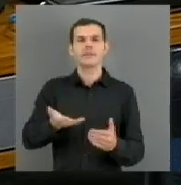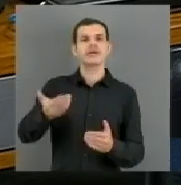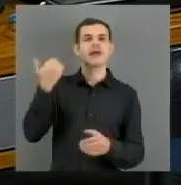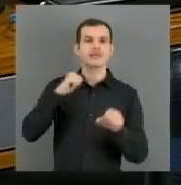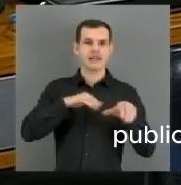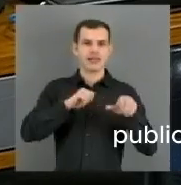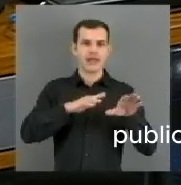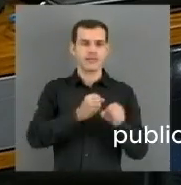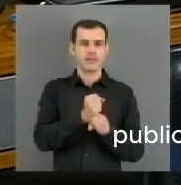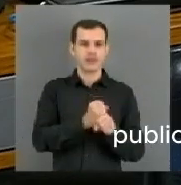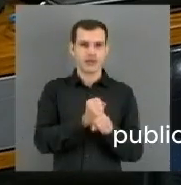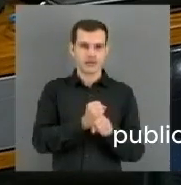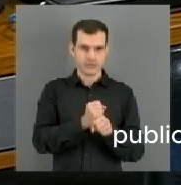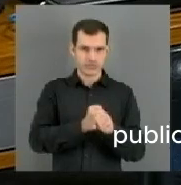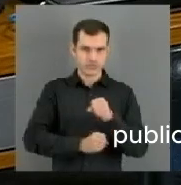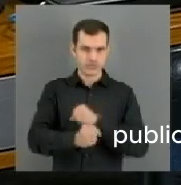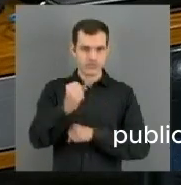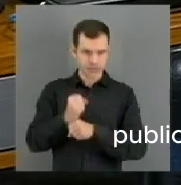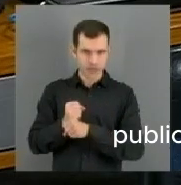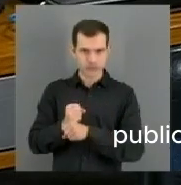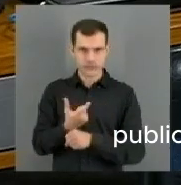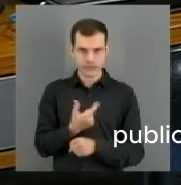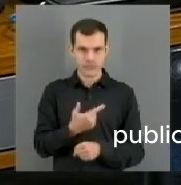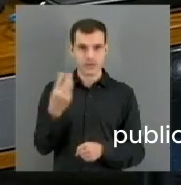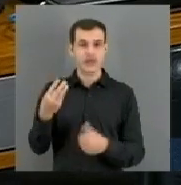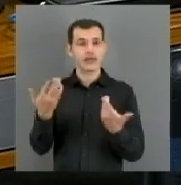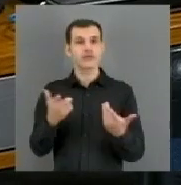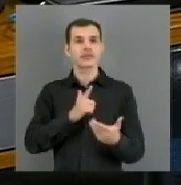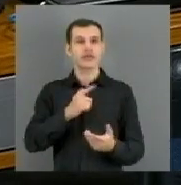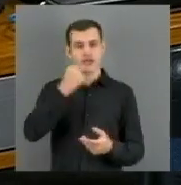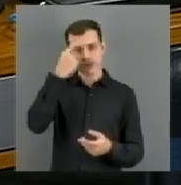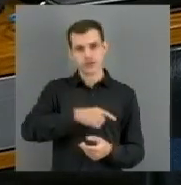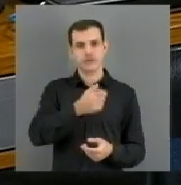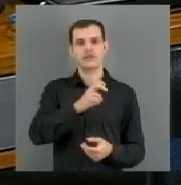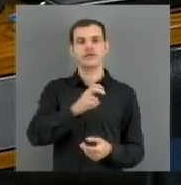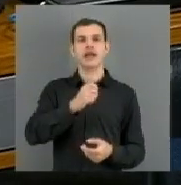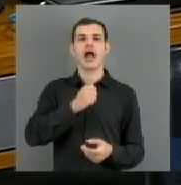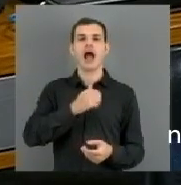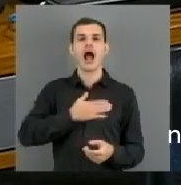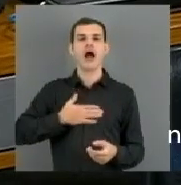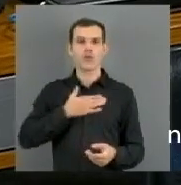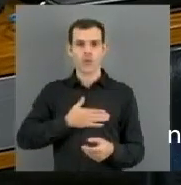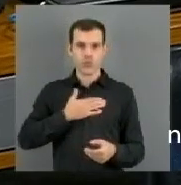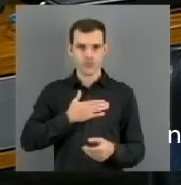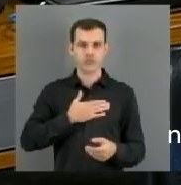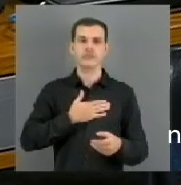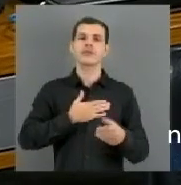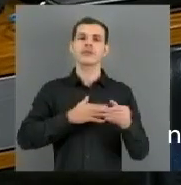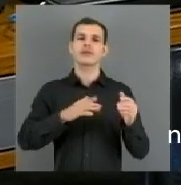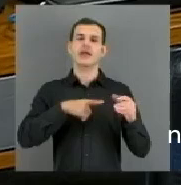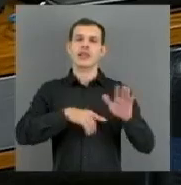do ano passado, publicou no fim de agosto de 2023 publicou que, no fim de